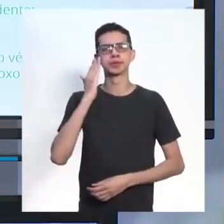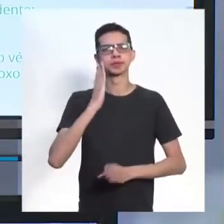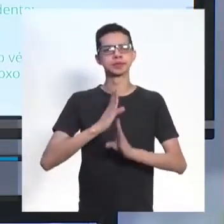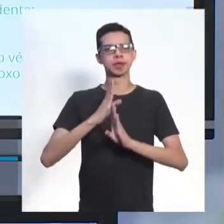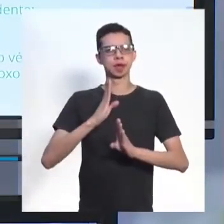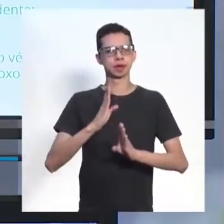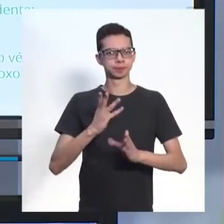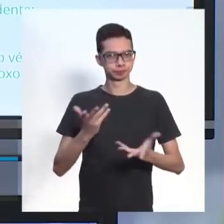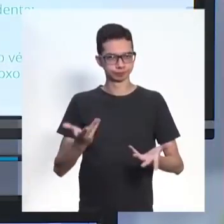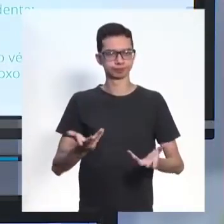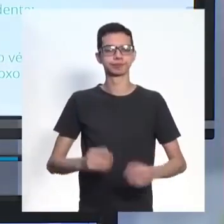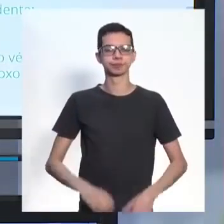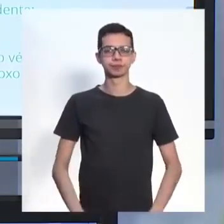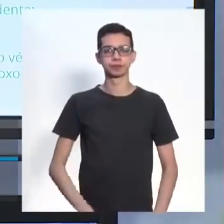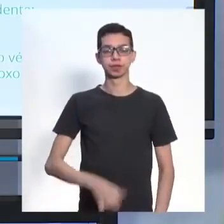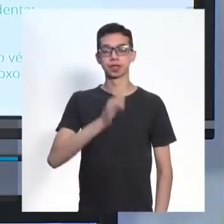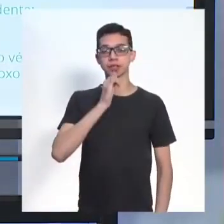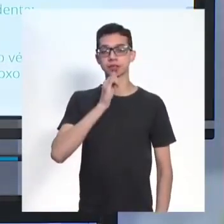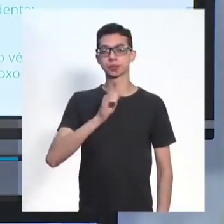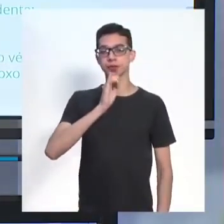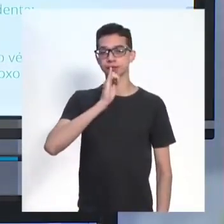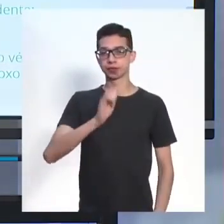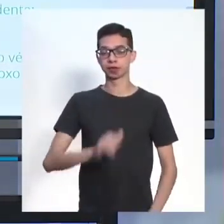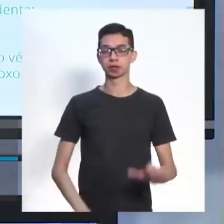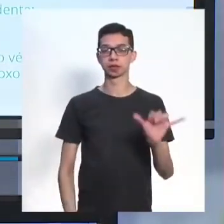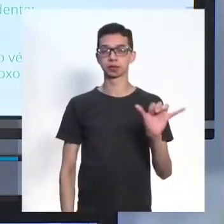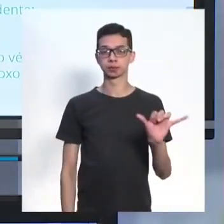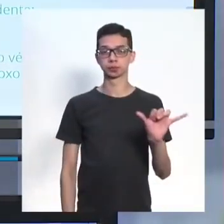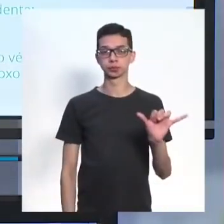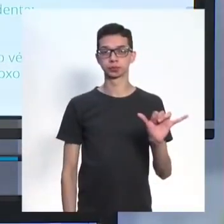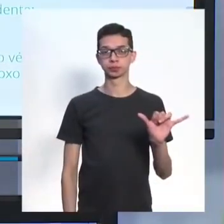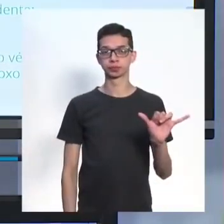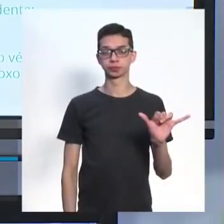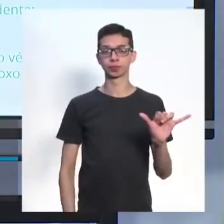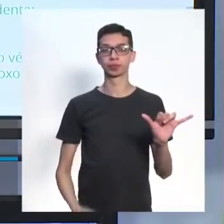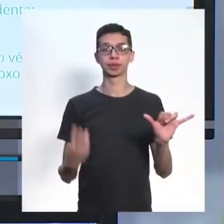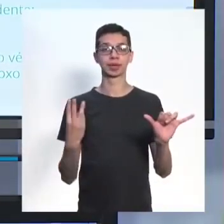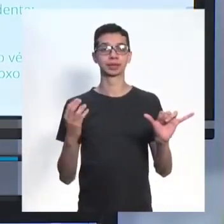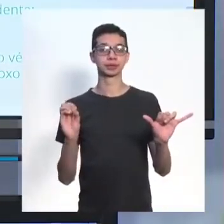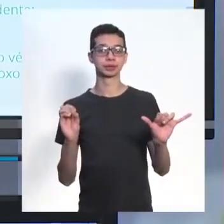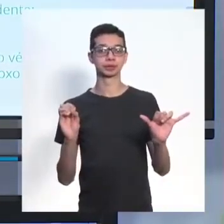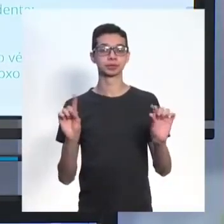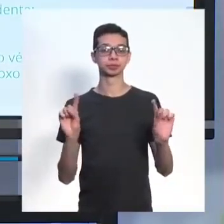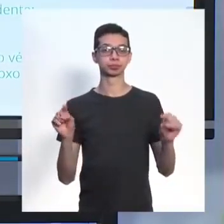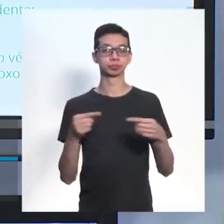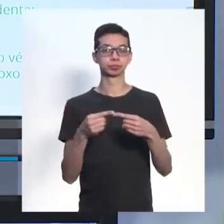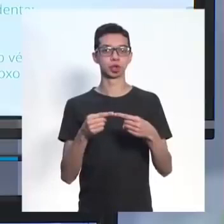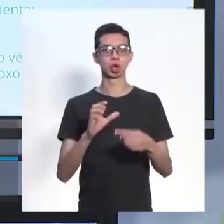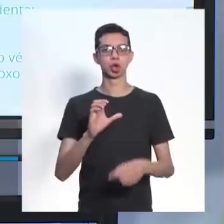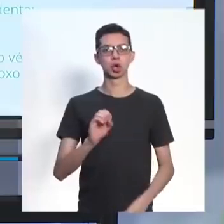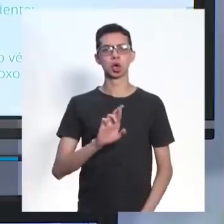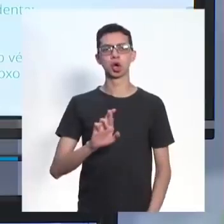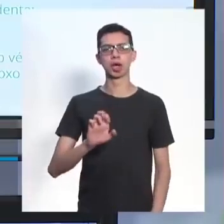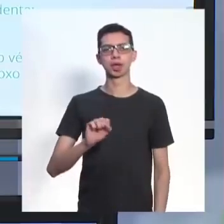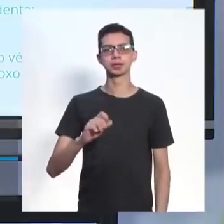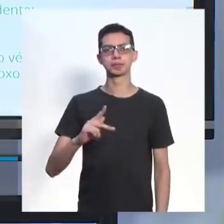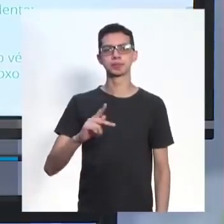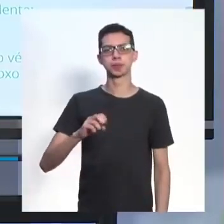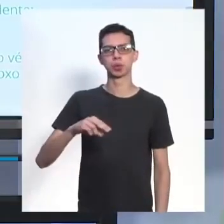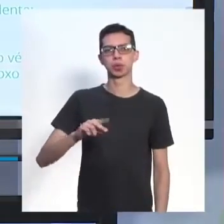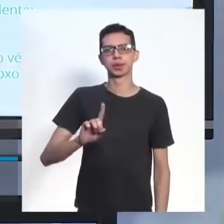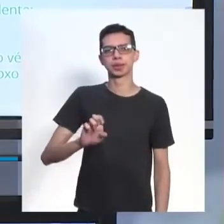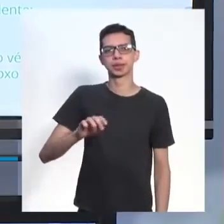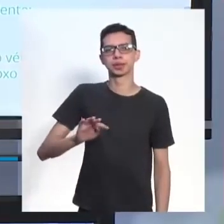identificam. Então, por exemplo, se você colocou Y é correspondente ao 30, essa definição é um pouco equivocada